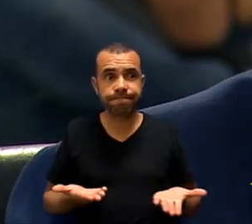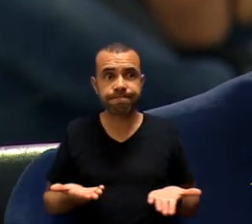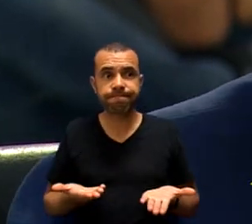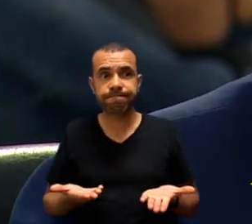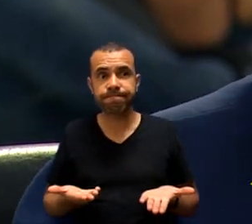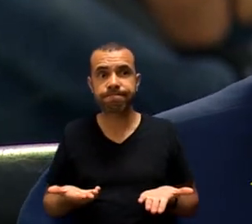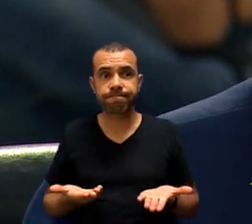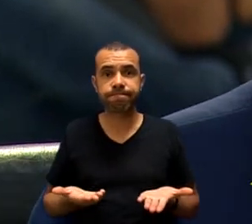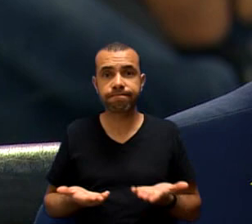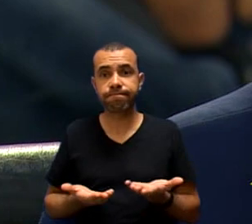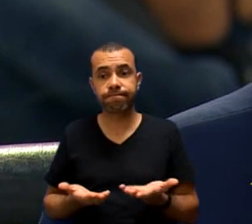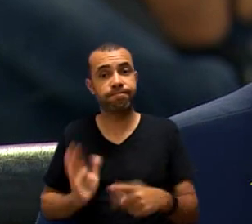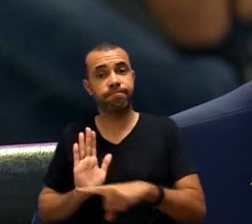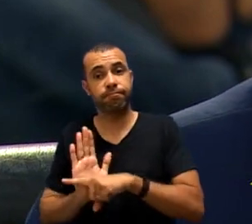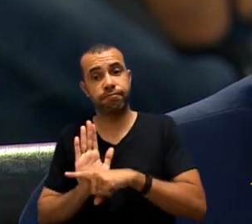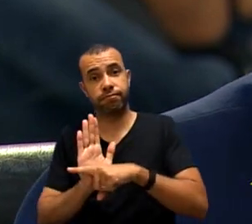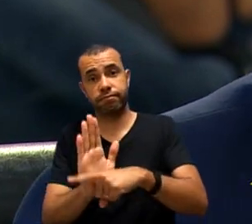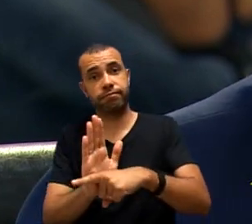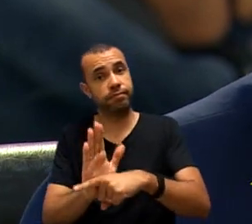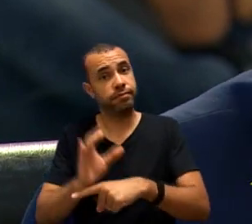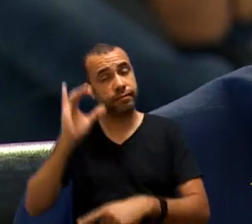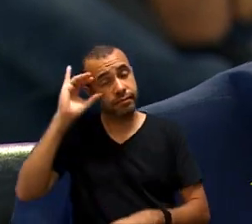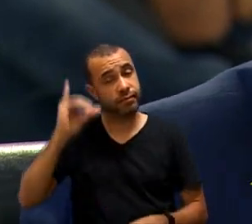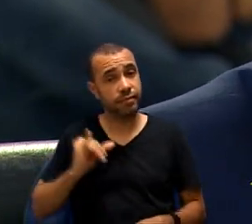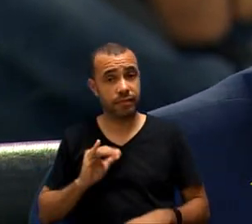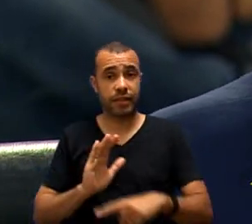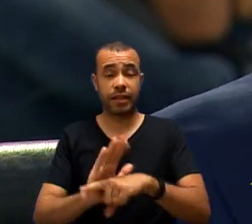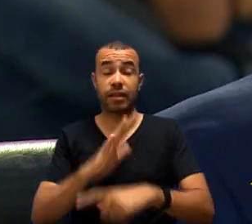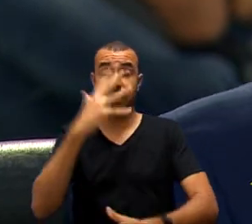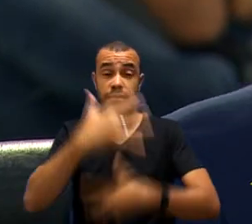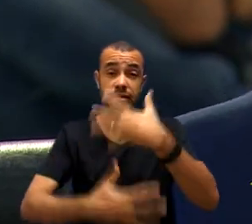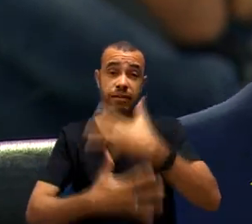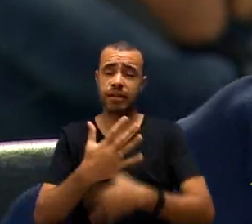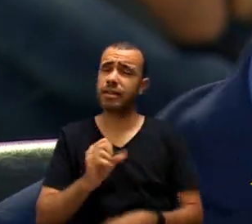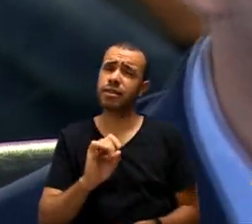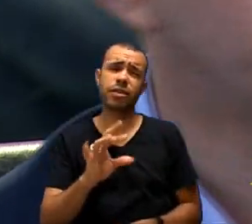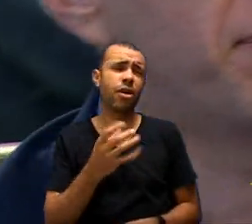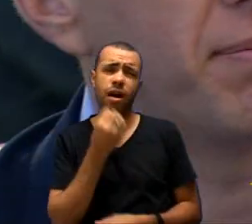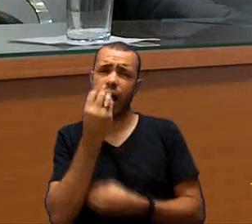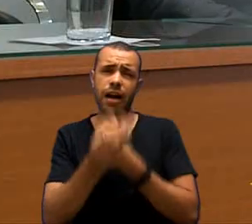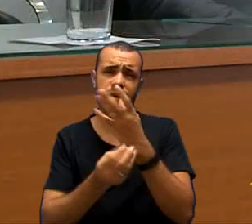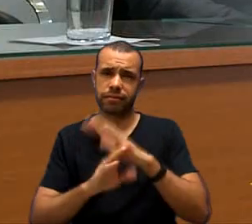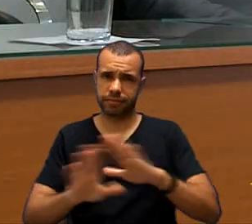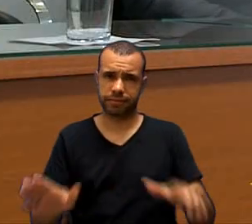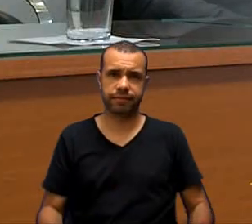diz a vereadora, com o caos que acaba causando em outras áreas. É só um desabafo, senhor presidente.